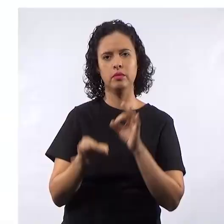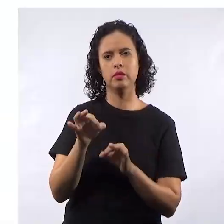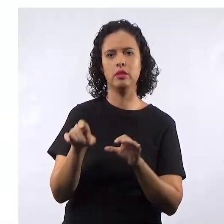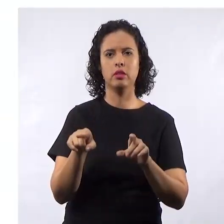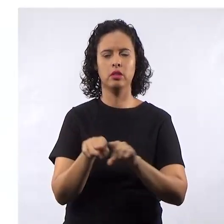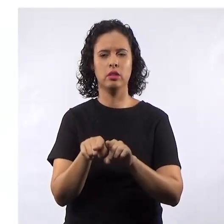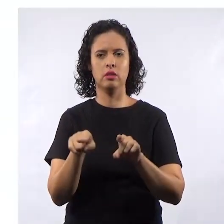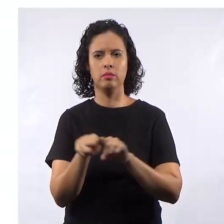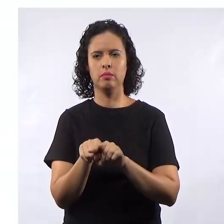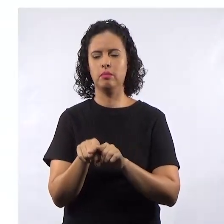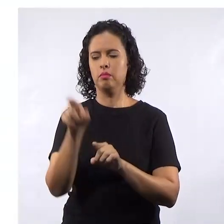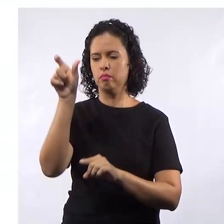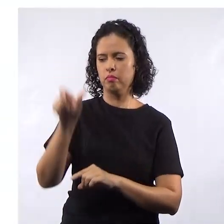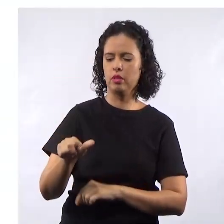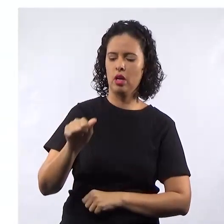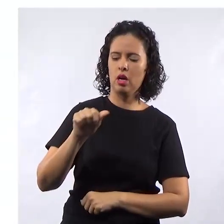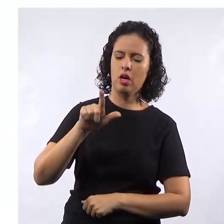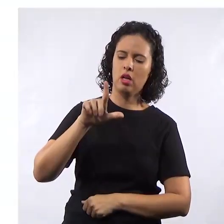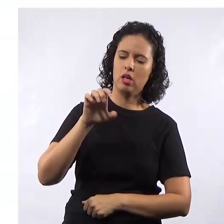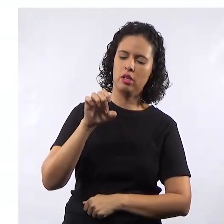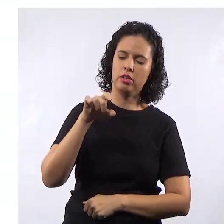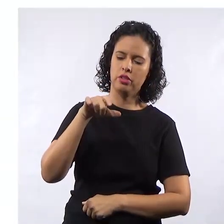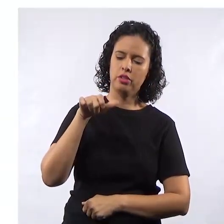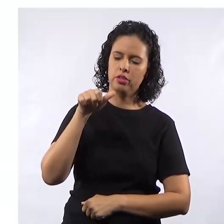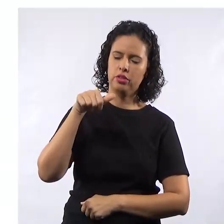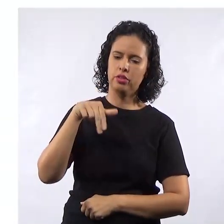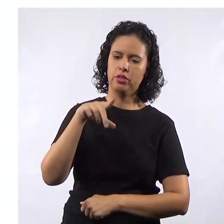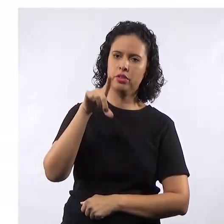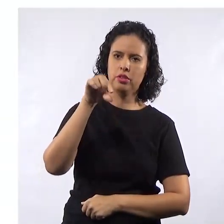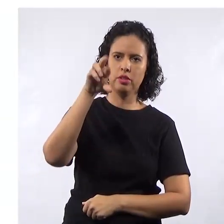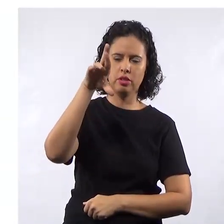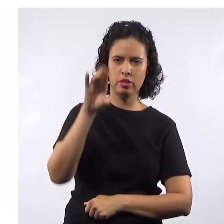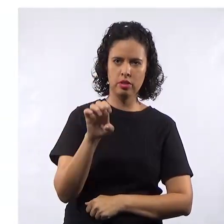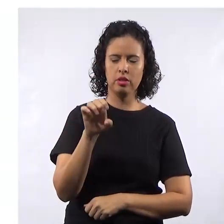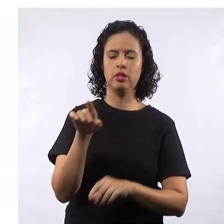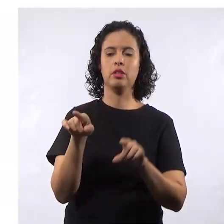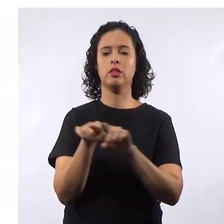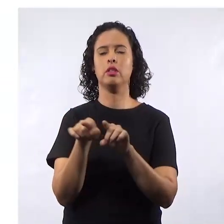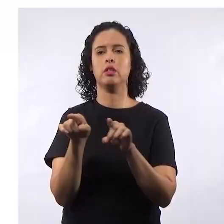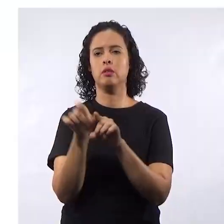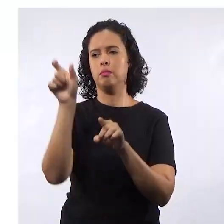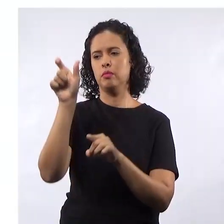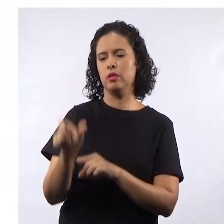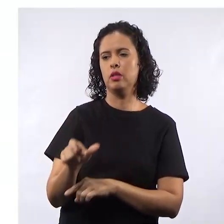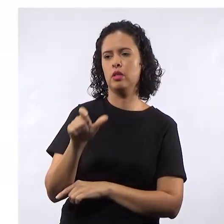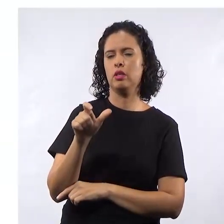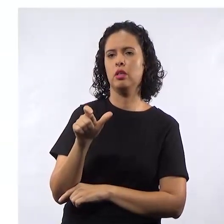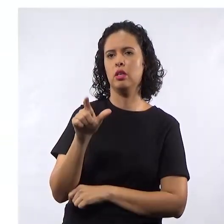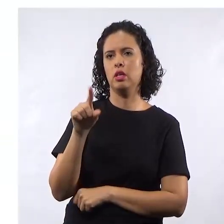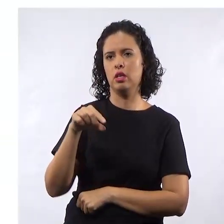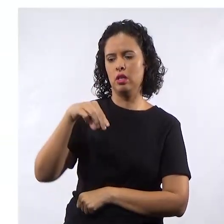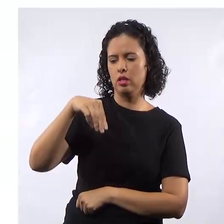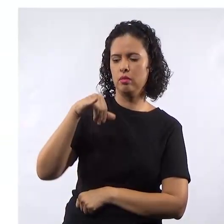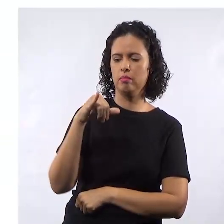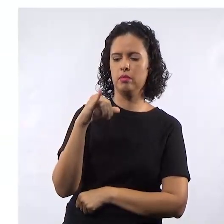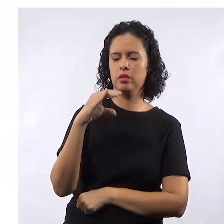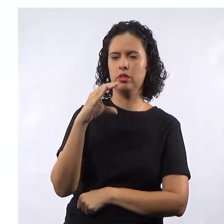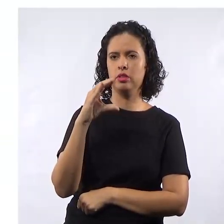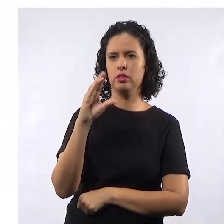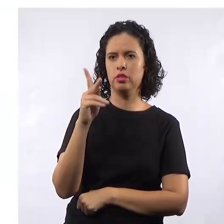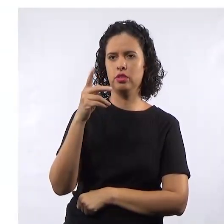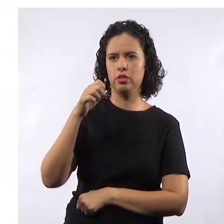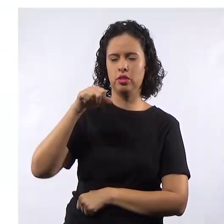exemplo, Alexandre de Moraes também, que também doutrinador, Michel Temer também, que é doutrinador também ali em